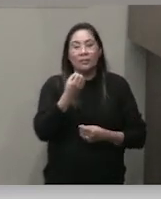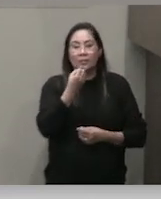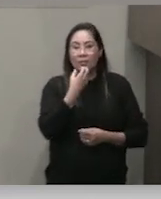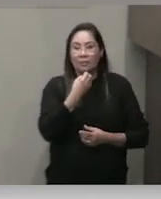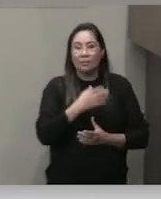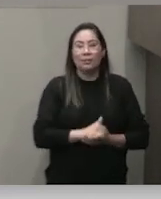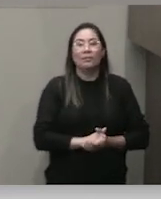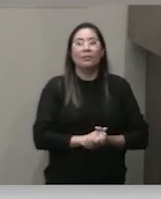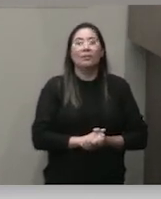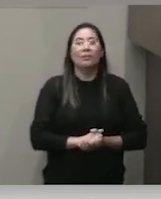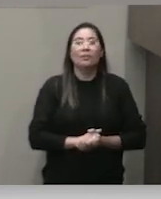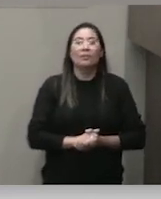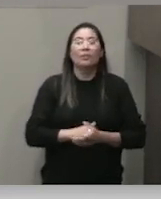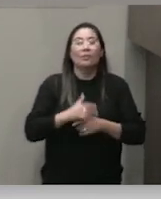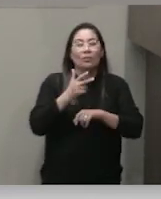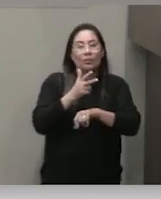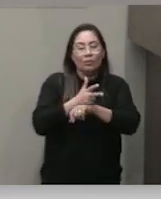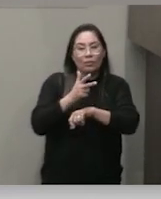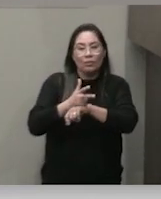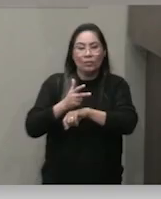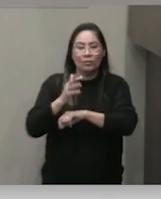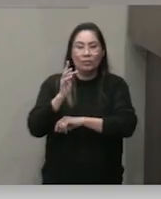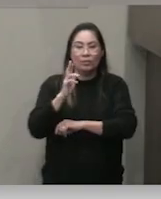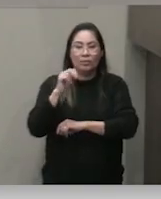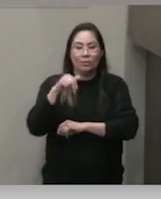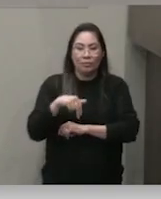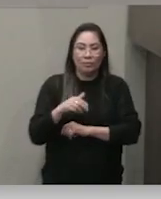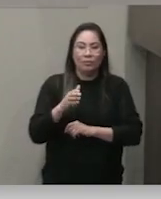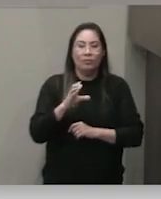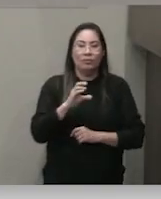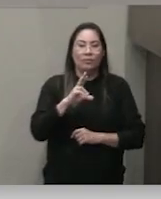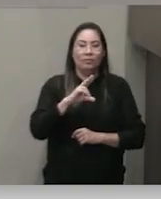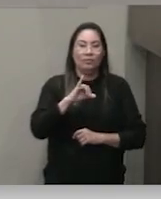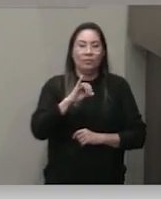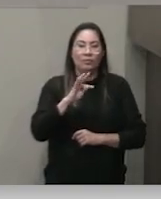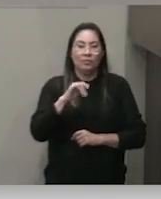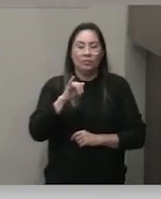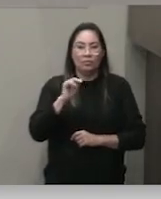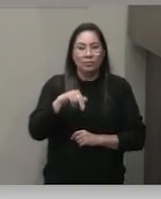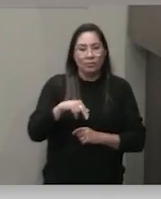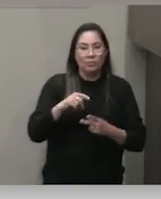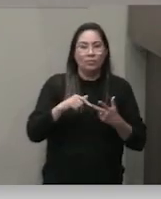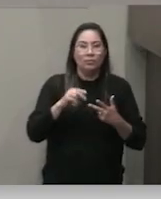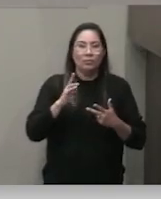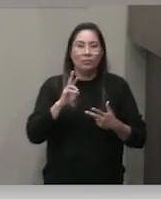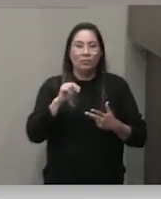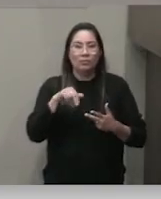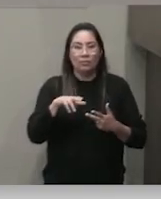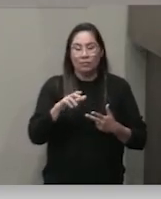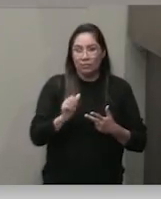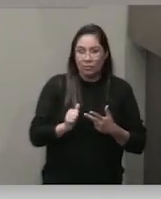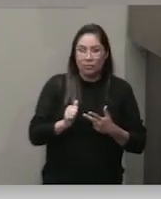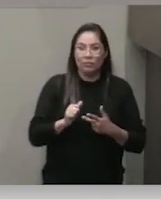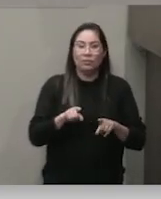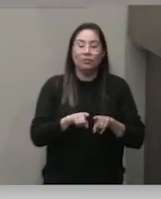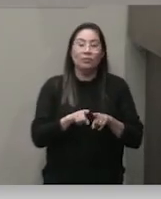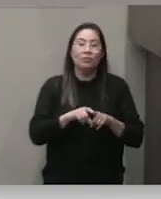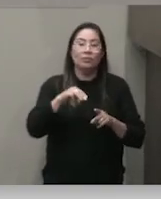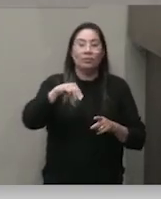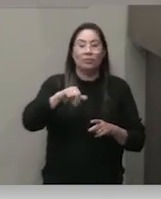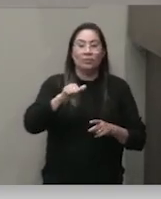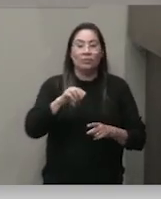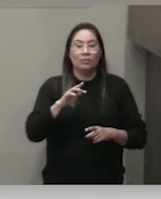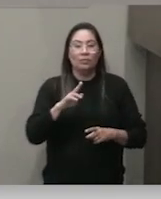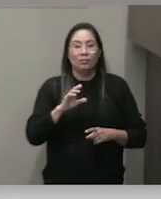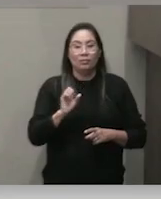pessoal da comunicação, a Fran, o Christian, o Matheus Barato, a Amanda e a Bruna. E o nosso chefe de comunicação, o Matheus Leal. Com certeza